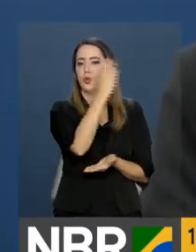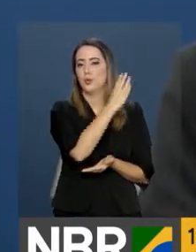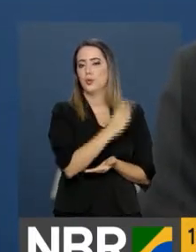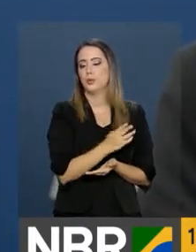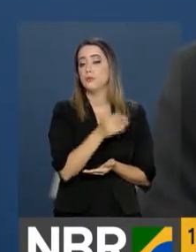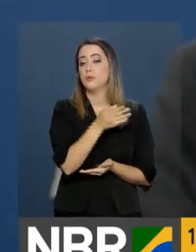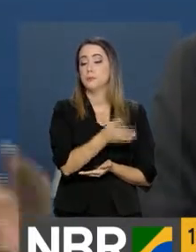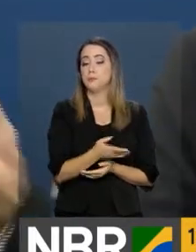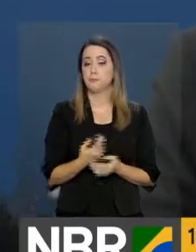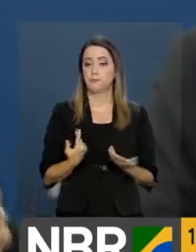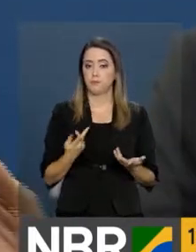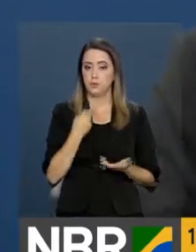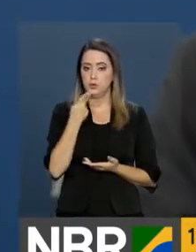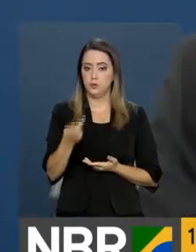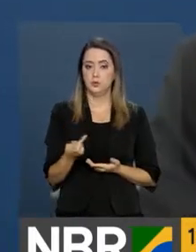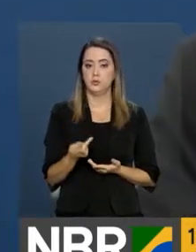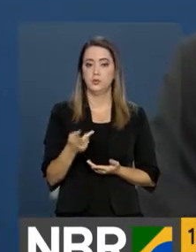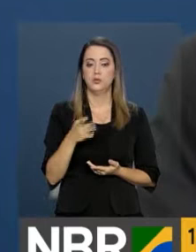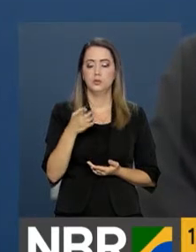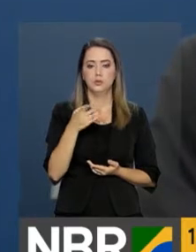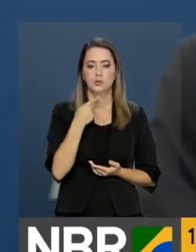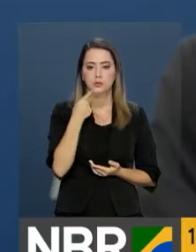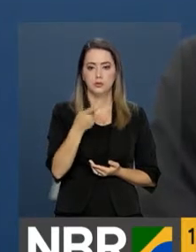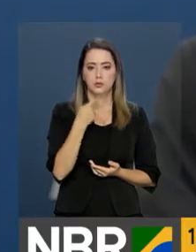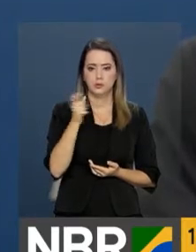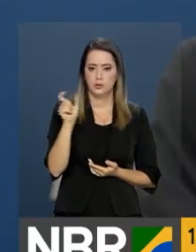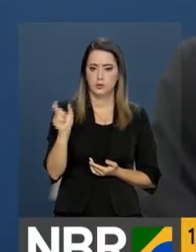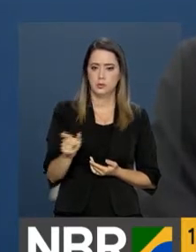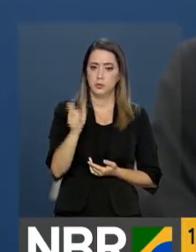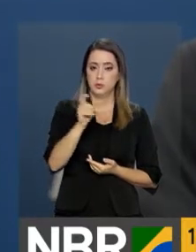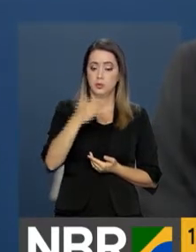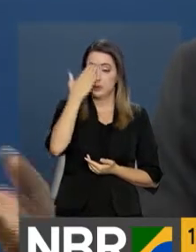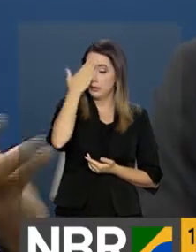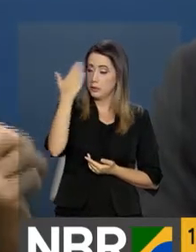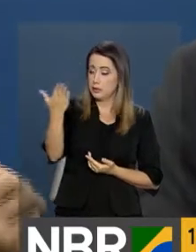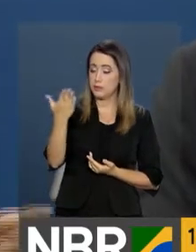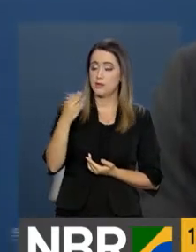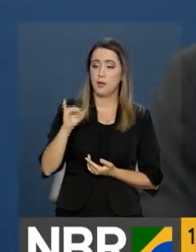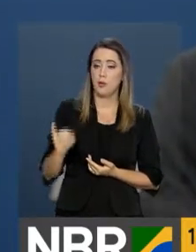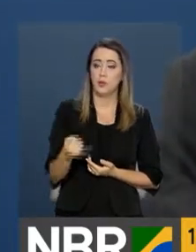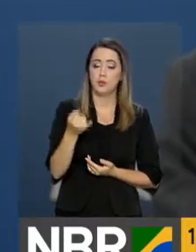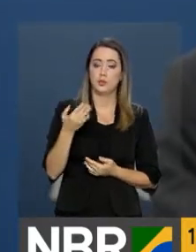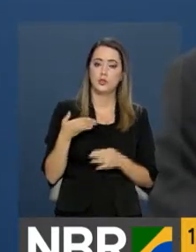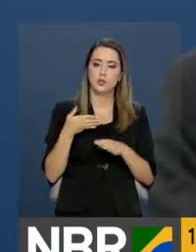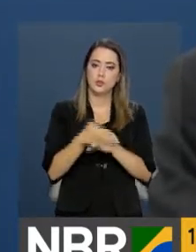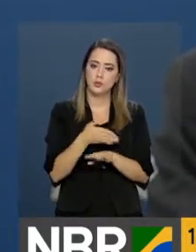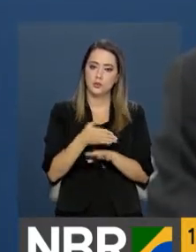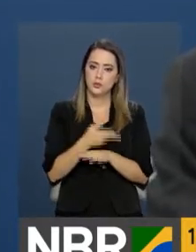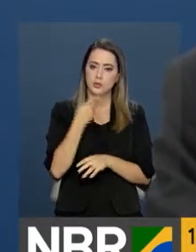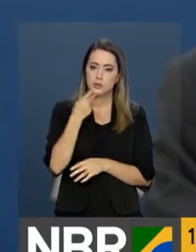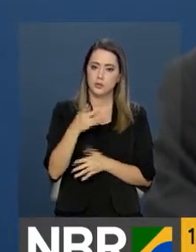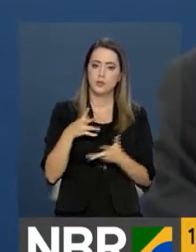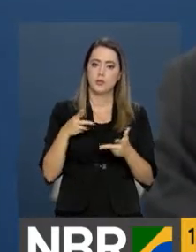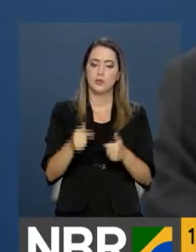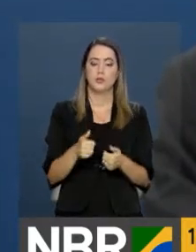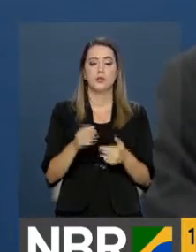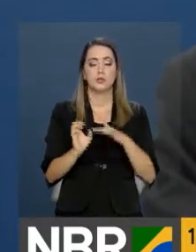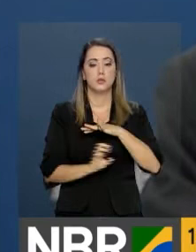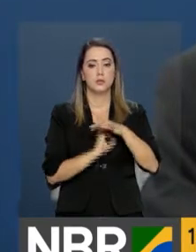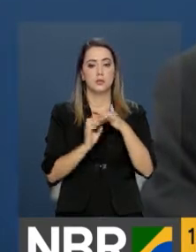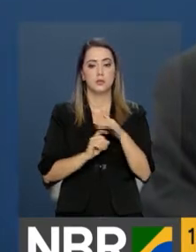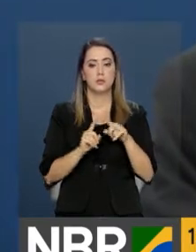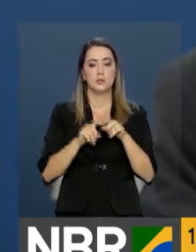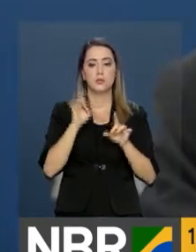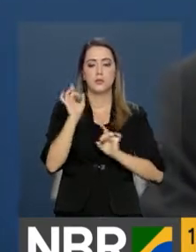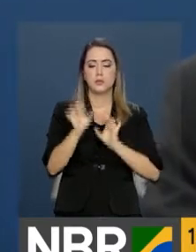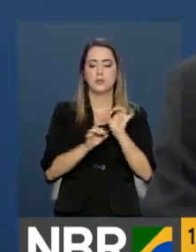assim, até quero deixar para o Alencar Burti o agradecimento pela oportunidade de ter vindo aqui e falar a todos os empresários, mas